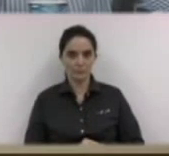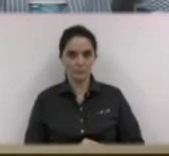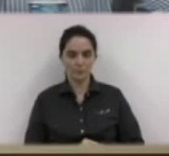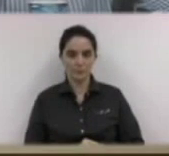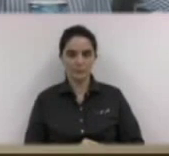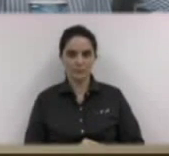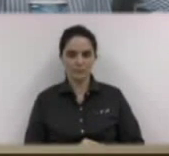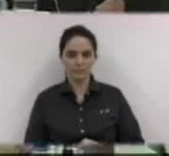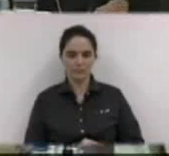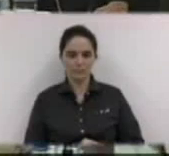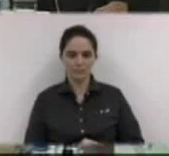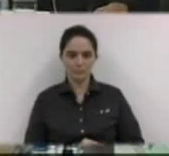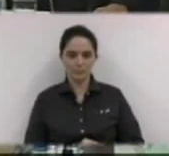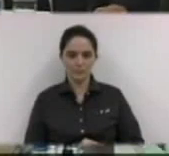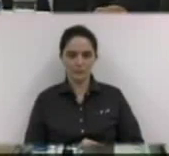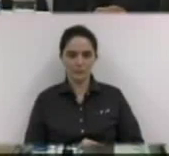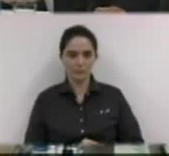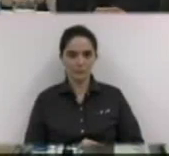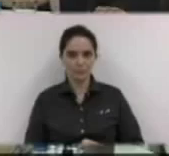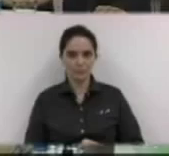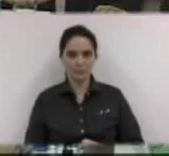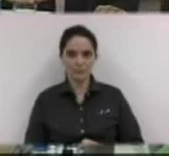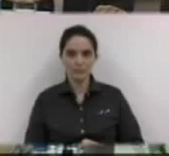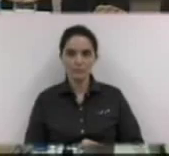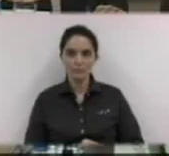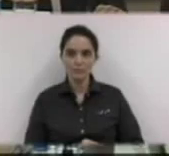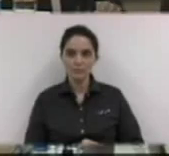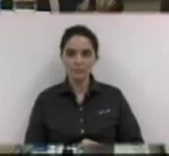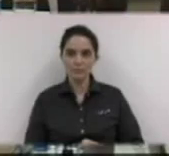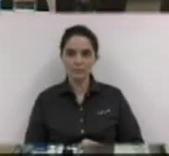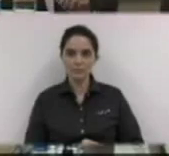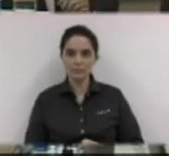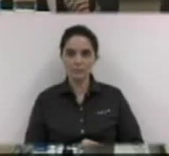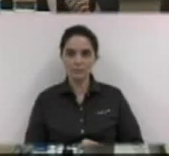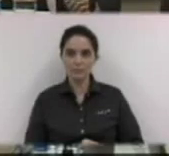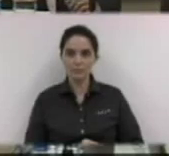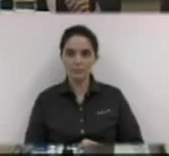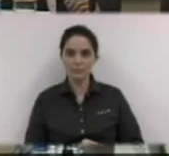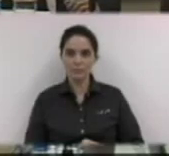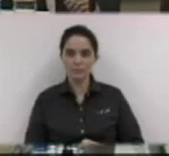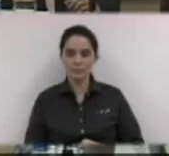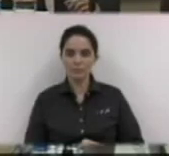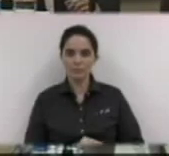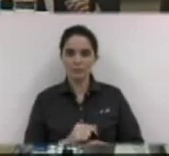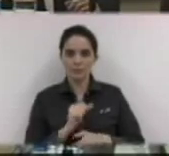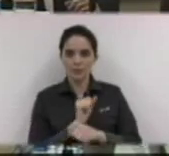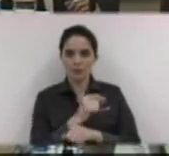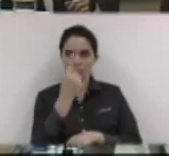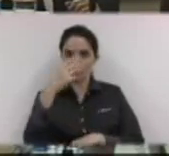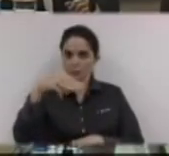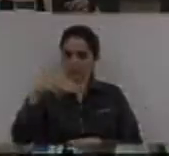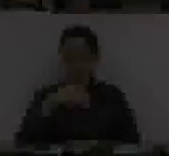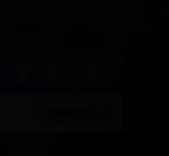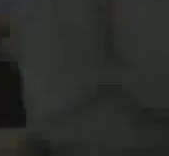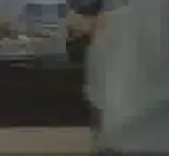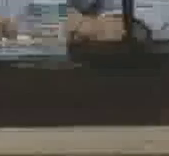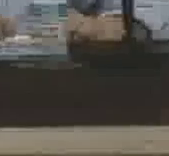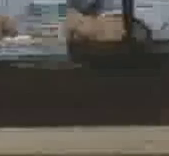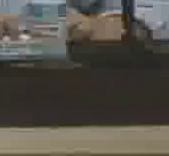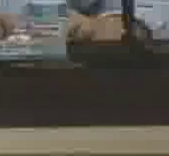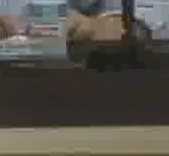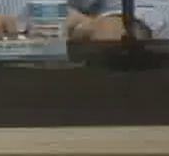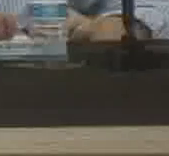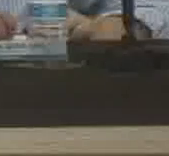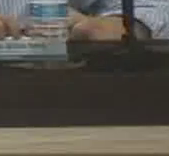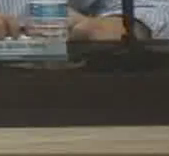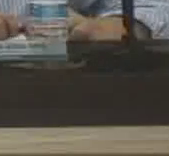do novo projeto de resolução. Não é prorrogação. A sessão está suspensa por um minuto. Quem é a população?